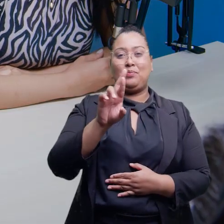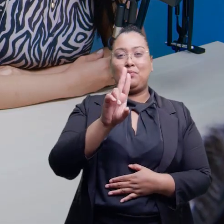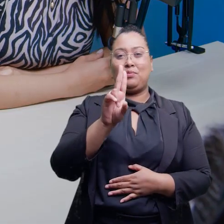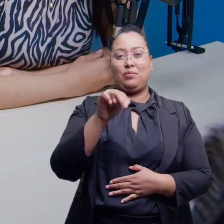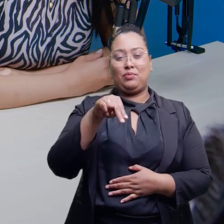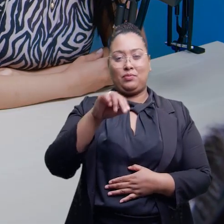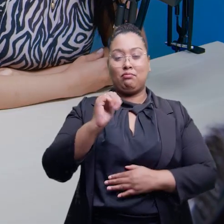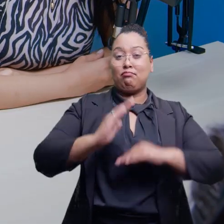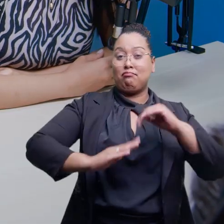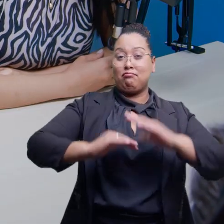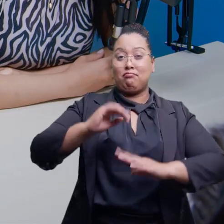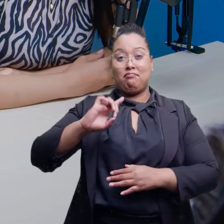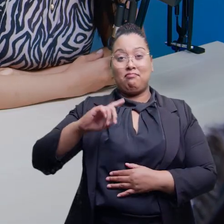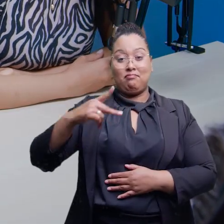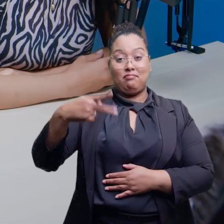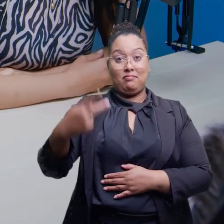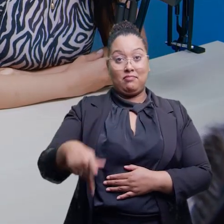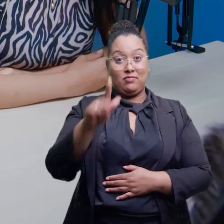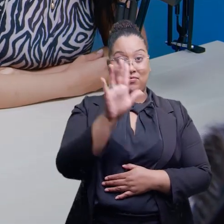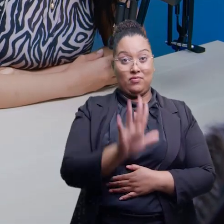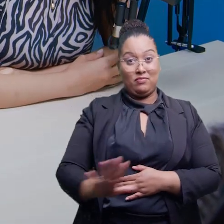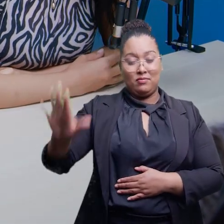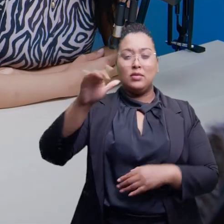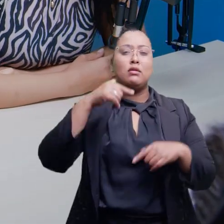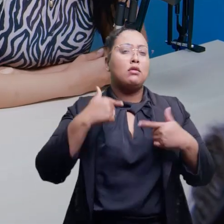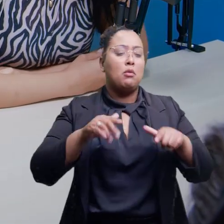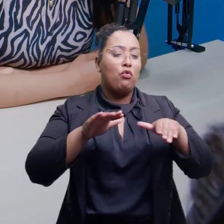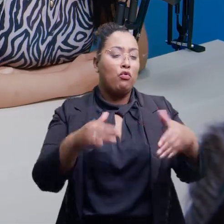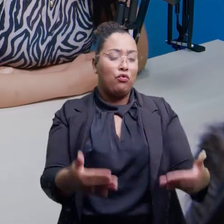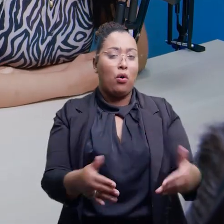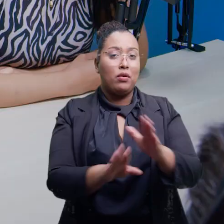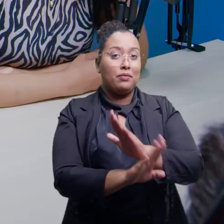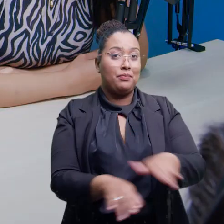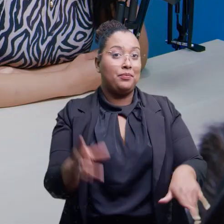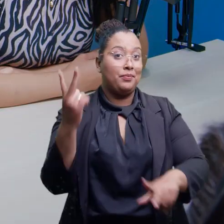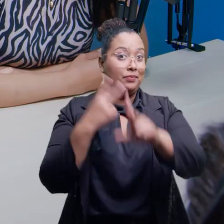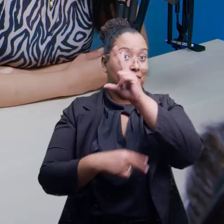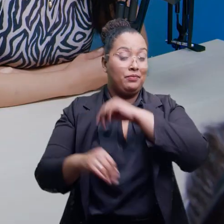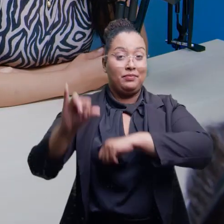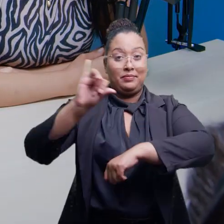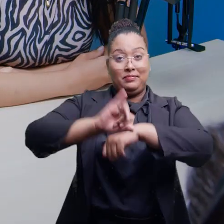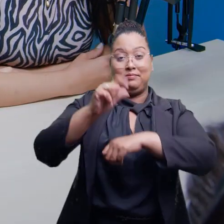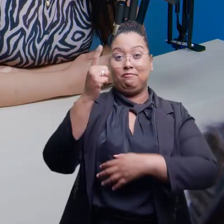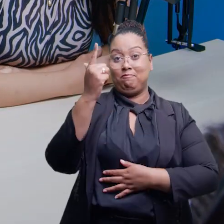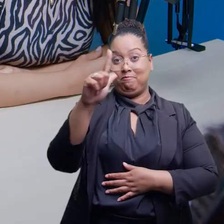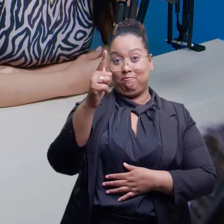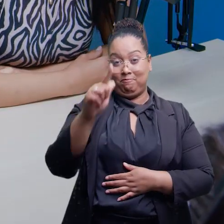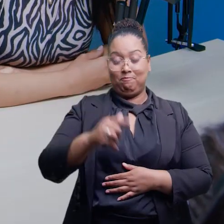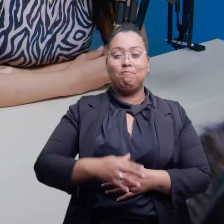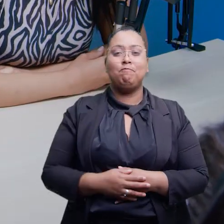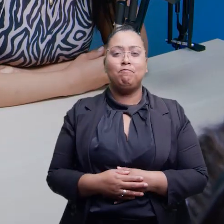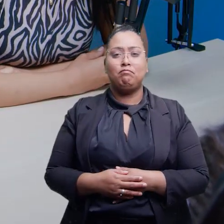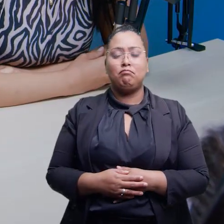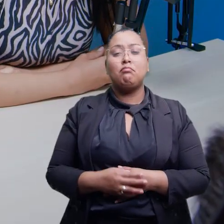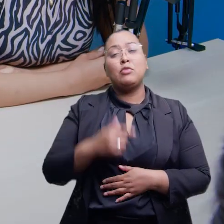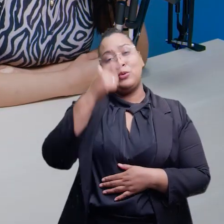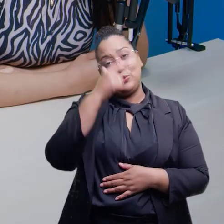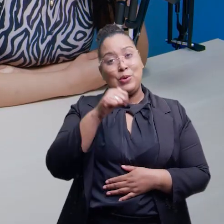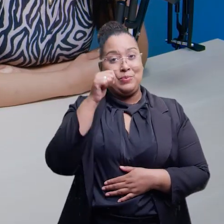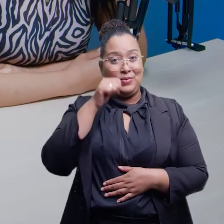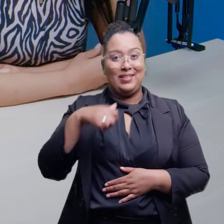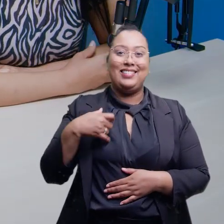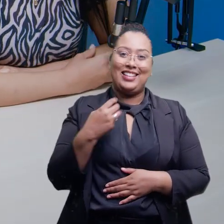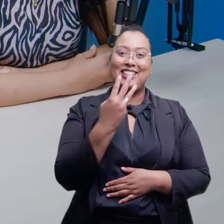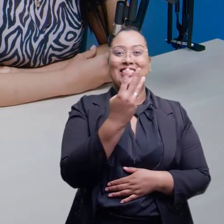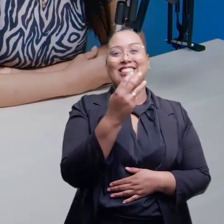é Bruna Xavier, sou defensora pública aqui do estado de Goiás, atuo na infância e juventude aqui da capital. Sou uma